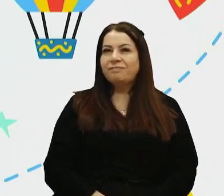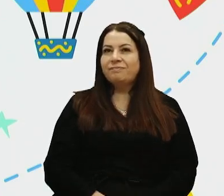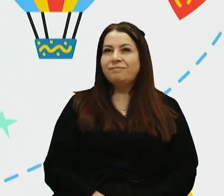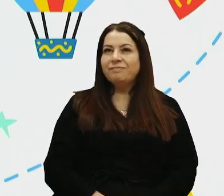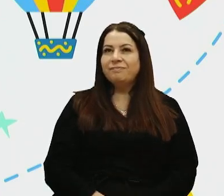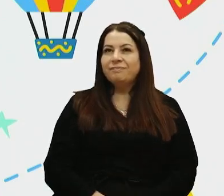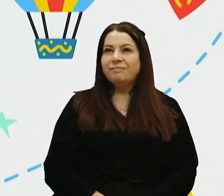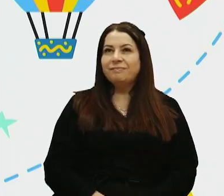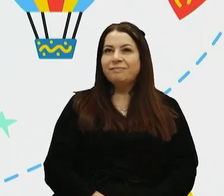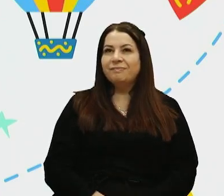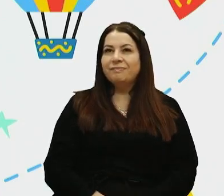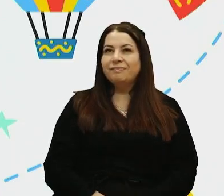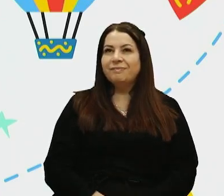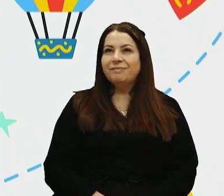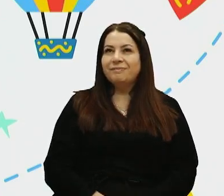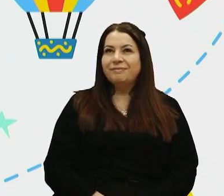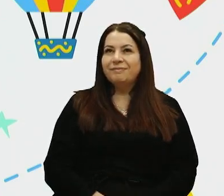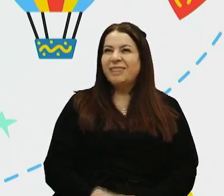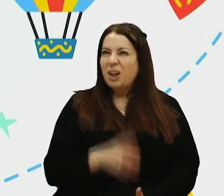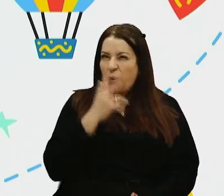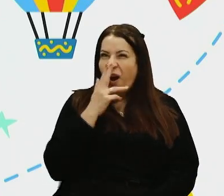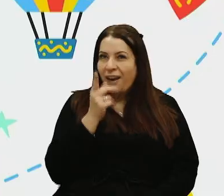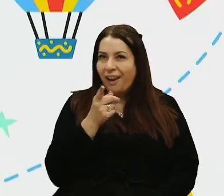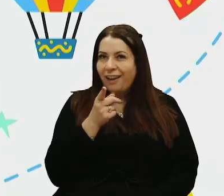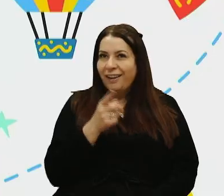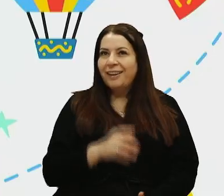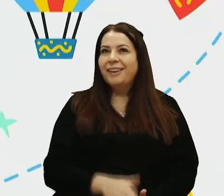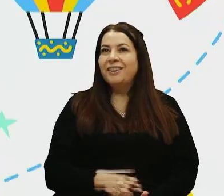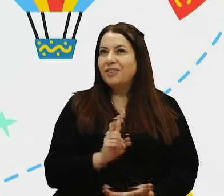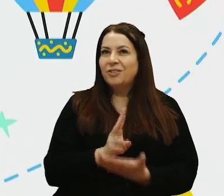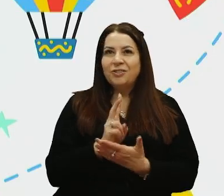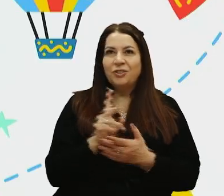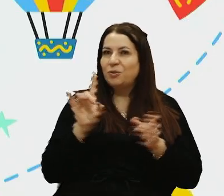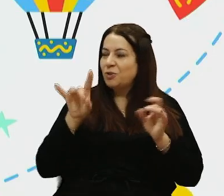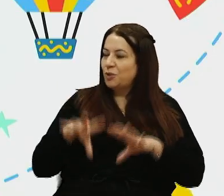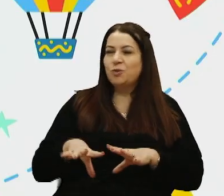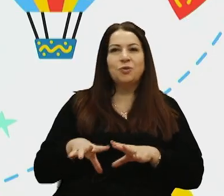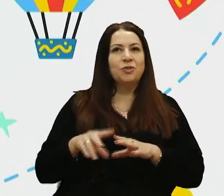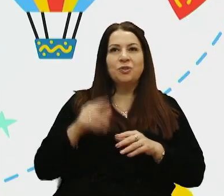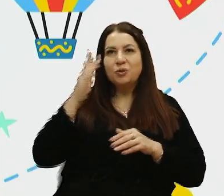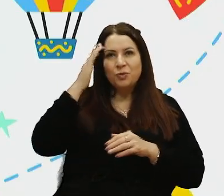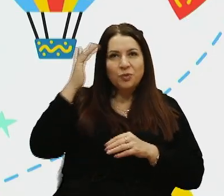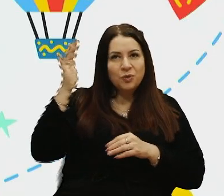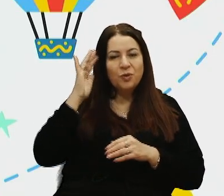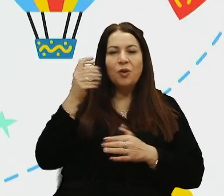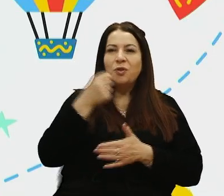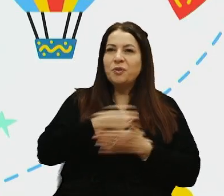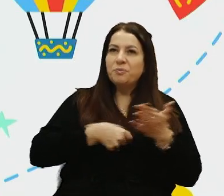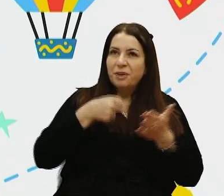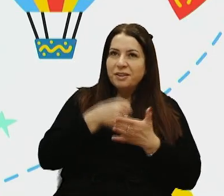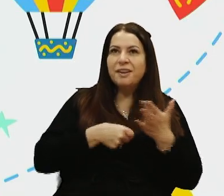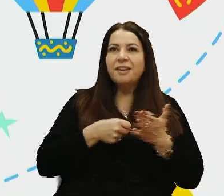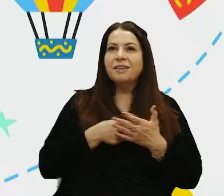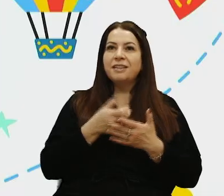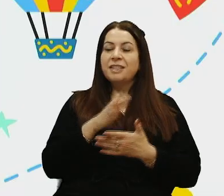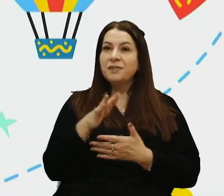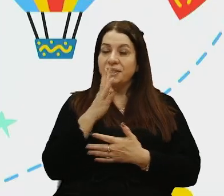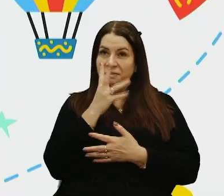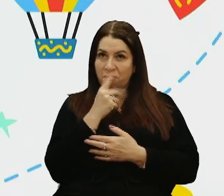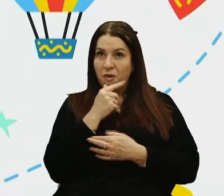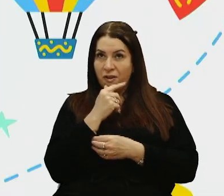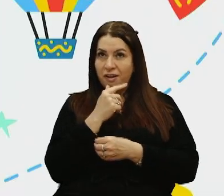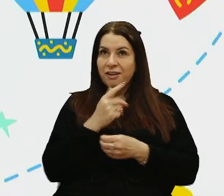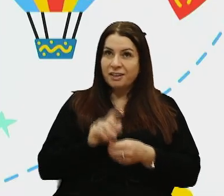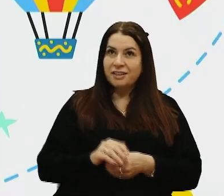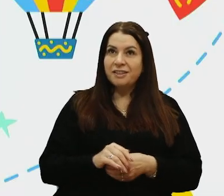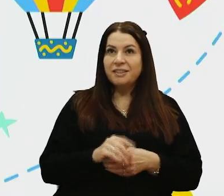O que achou? É igual, né? Continua, não desiste dos teus sonhos, batalha, e às vezes demora as